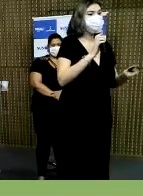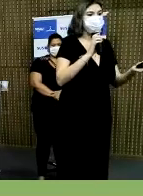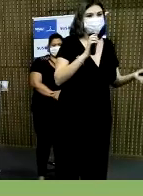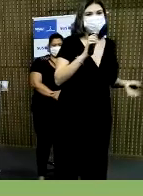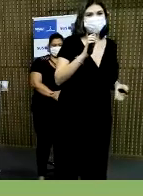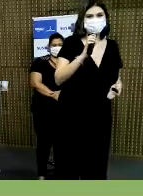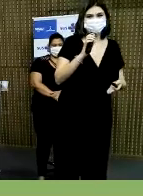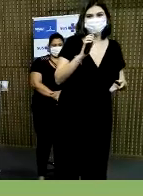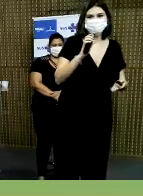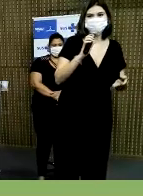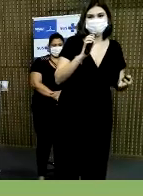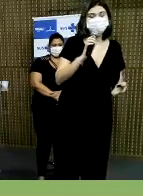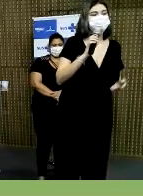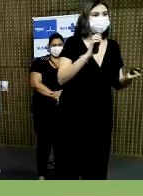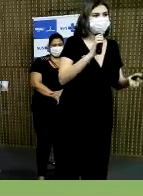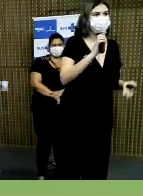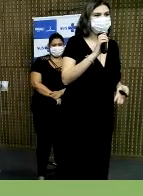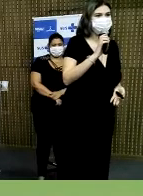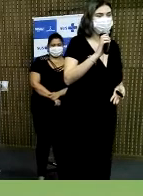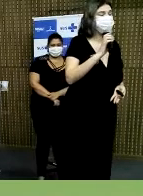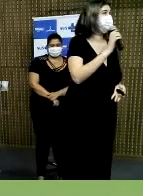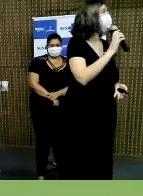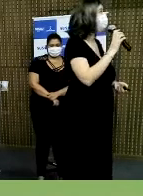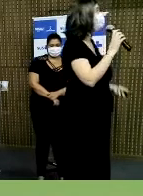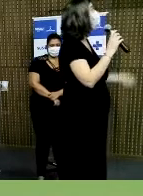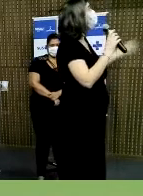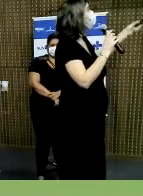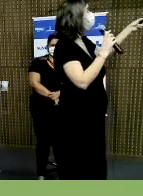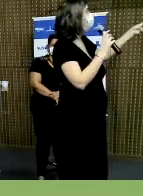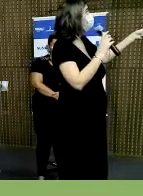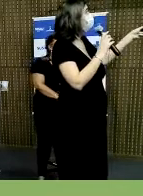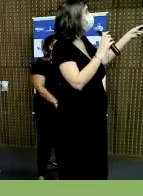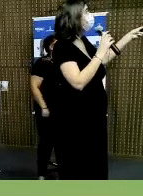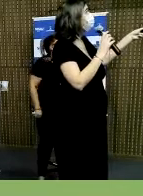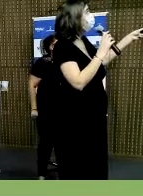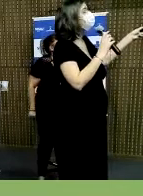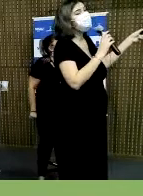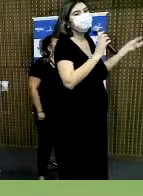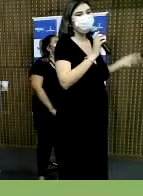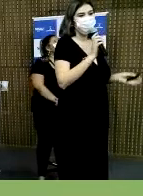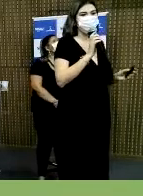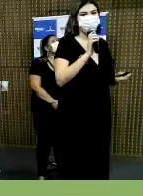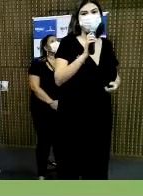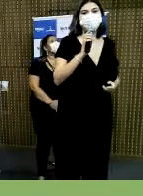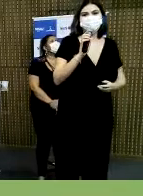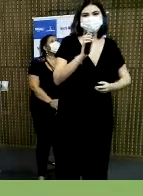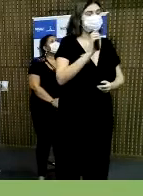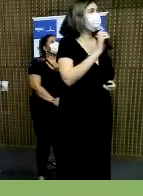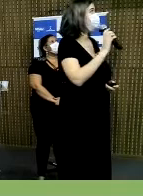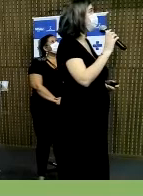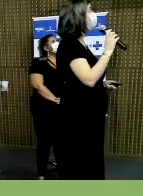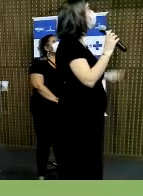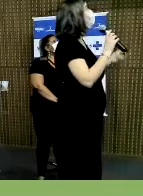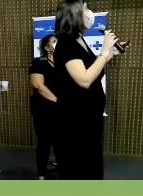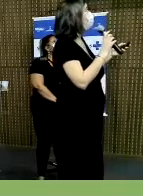das pessoas próximas a eles que pudessem ter essa contaminação. Diferentemente desse ano, que nós conseguimos